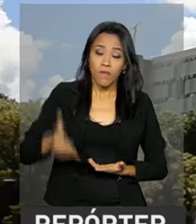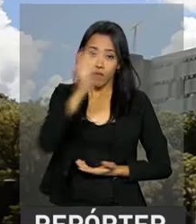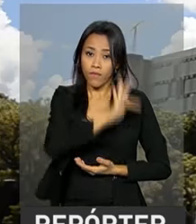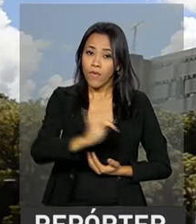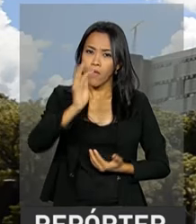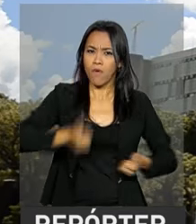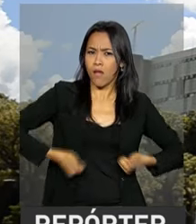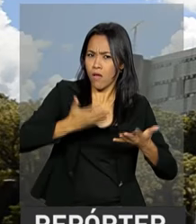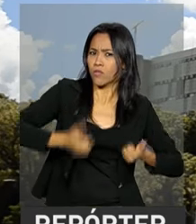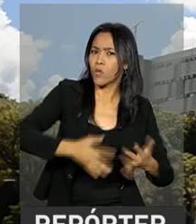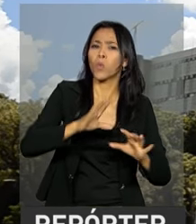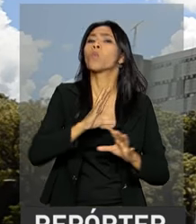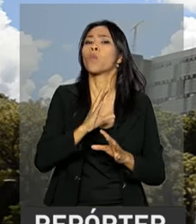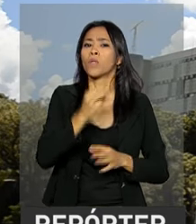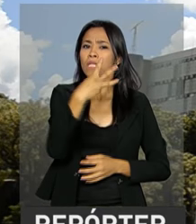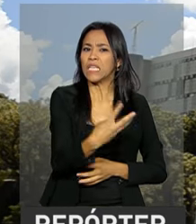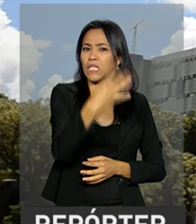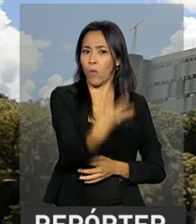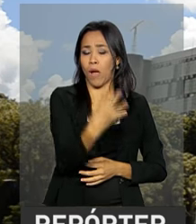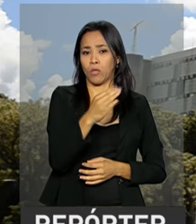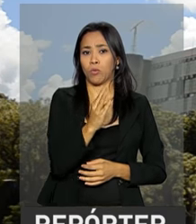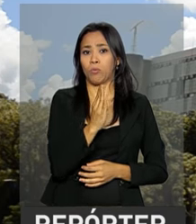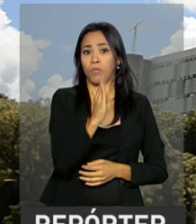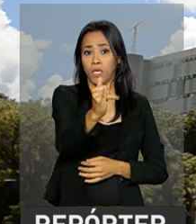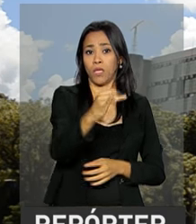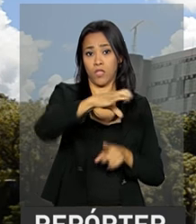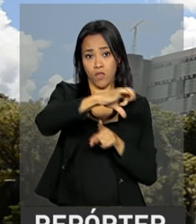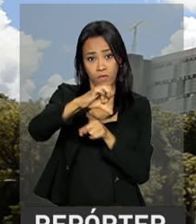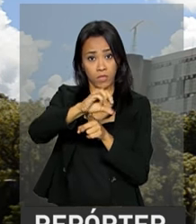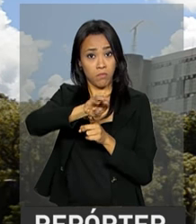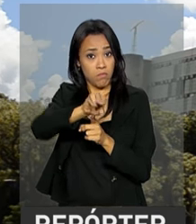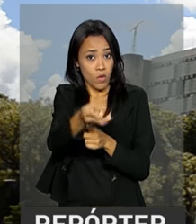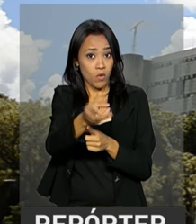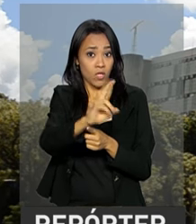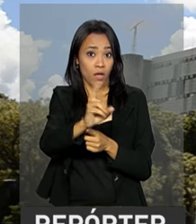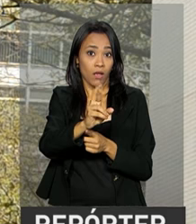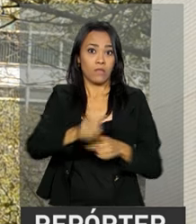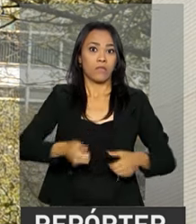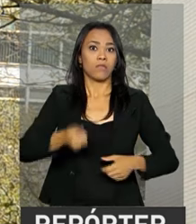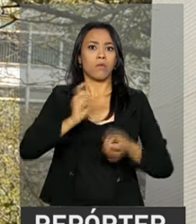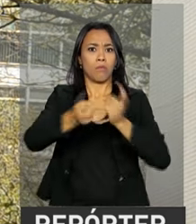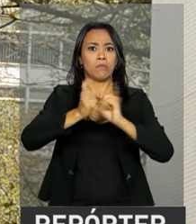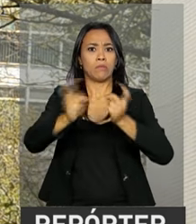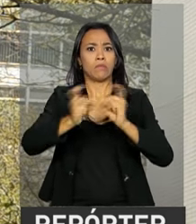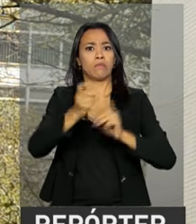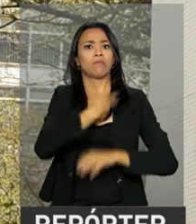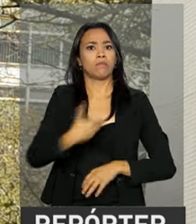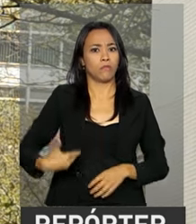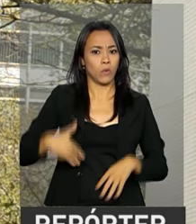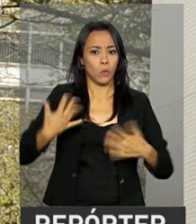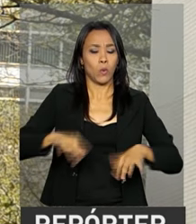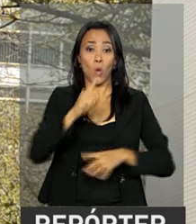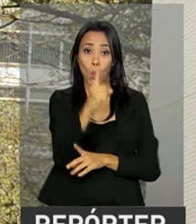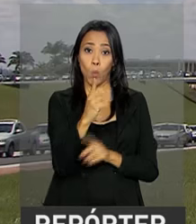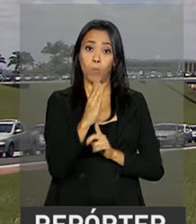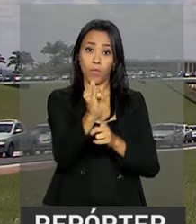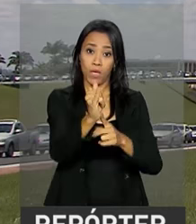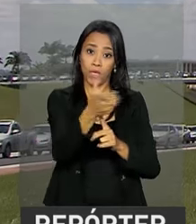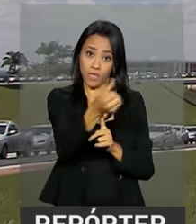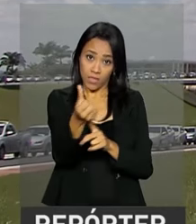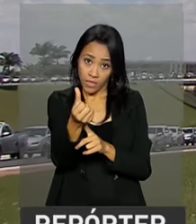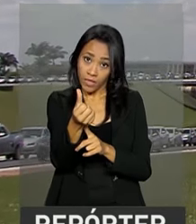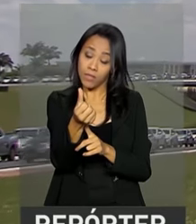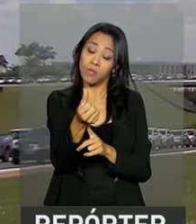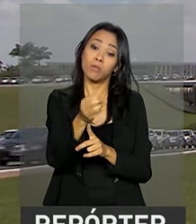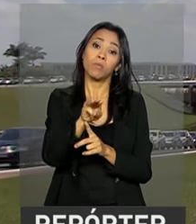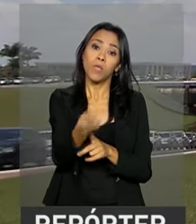34 bilhões e 900 milhões de reais com o custeio da máquina pública, 1 bilhão e 600 milhões de reais a